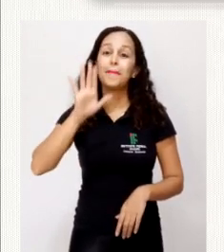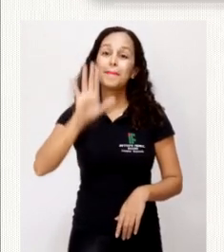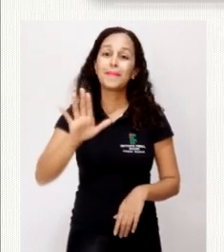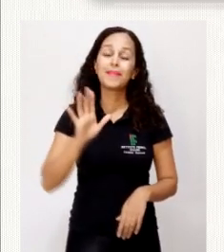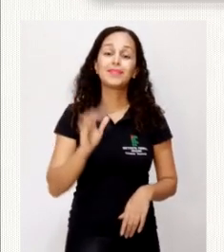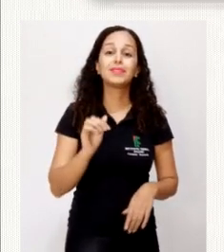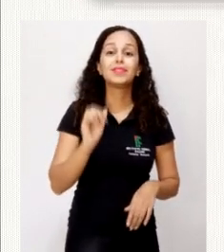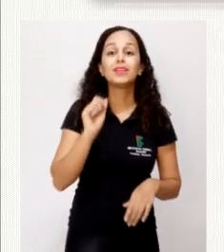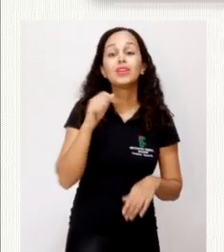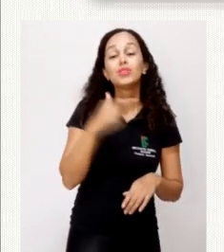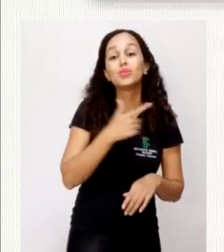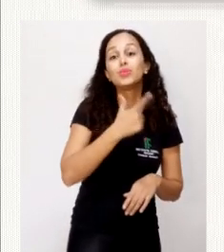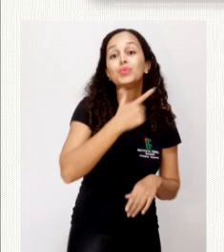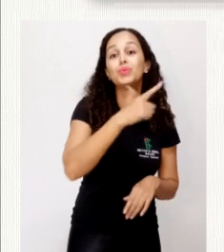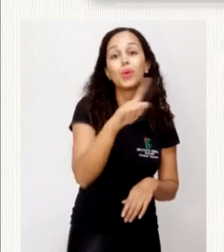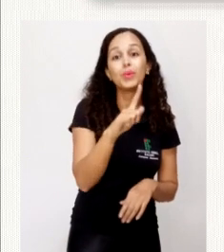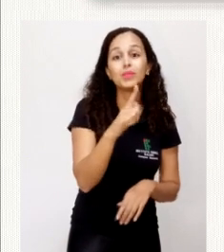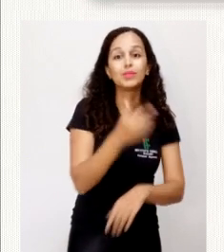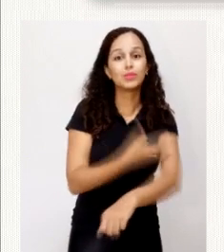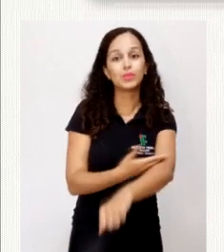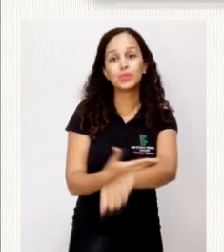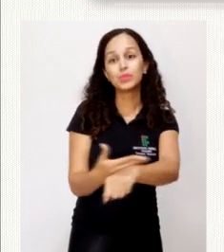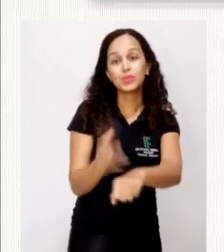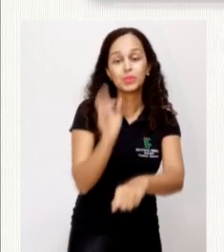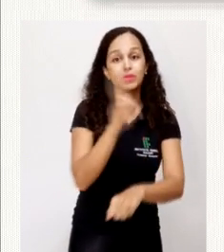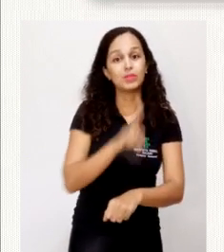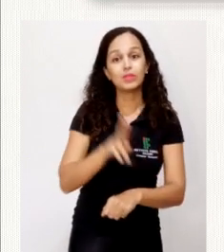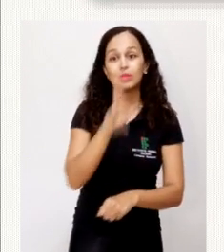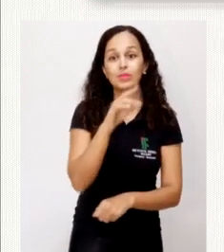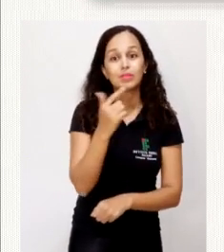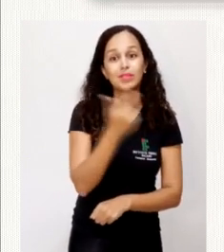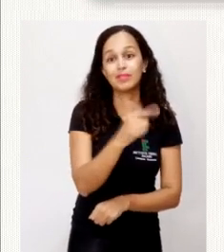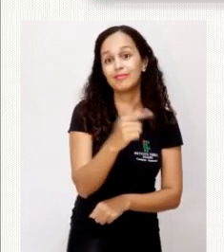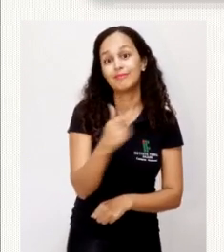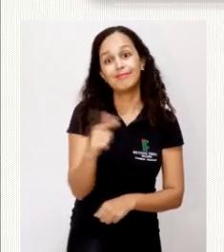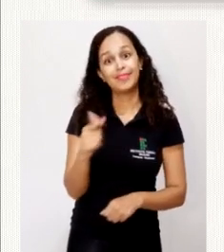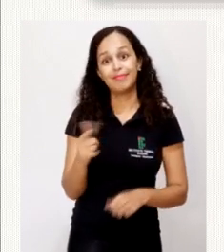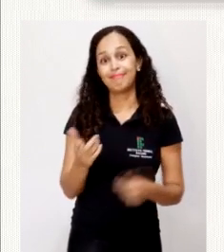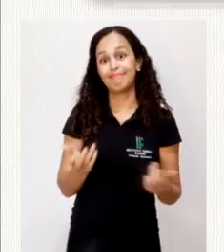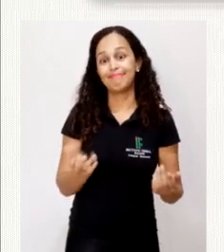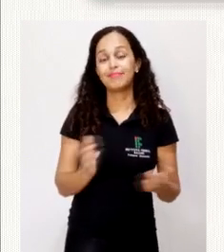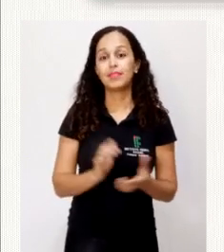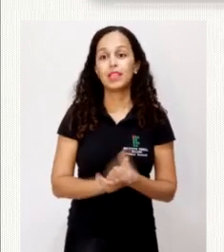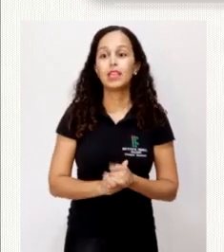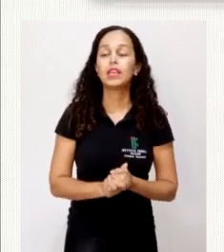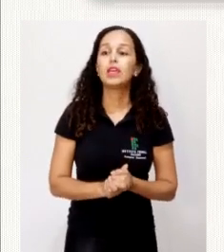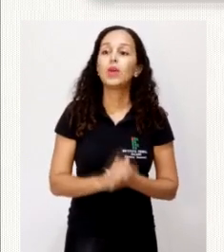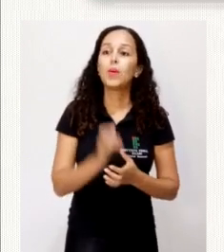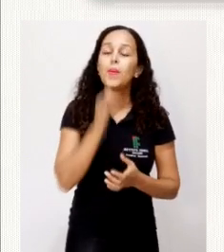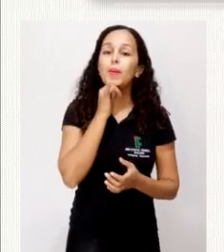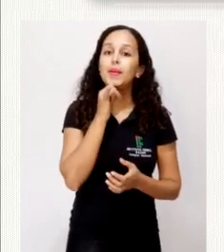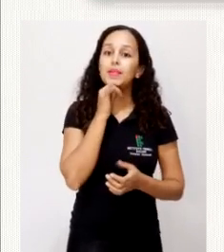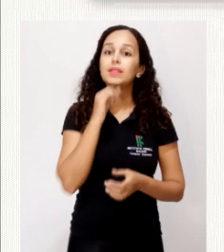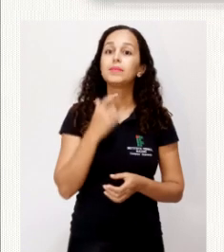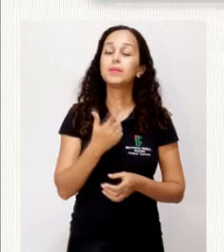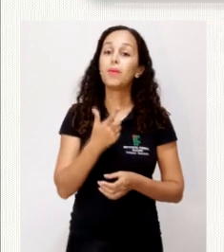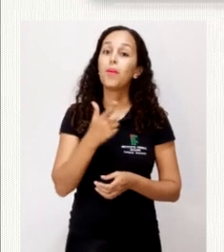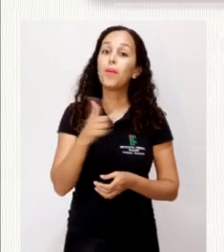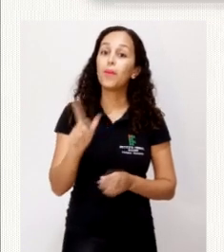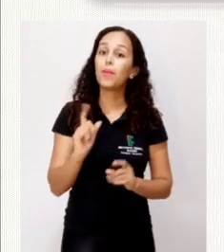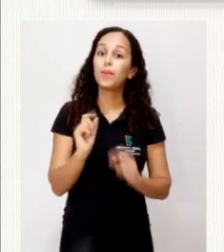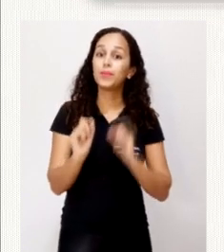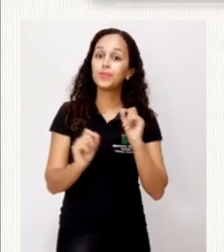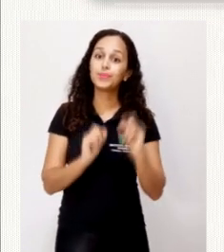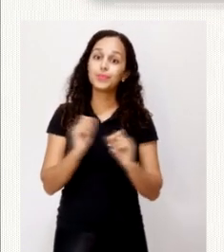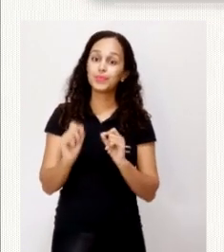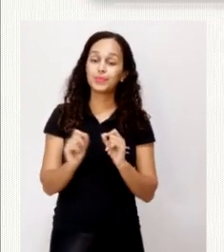porque não está incluso no hábito alimentar no prato, né, dos indivíduos, da população dessas outras regiões. Um outro